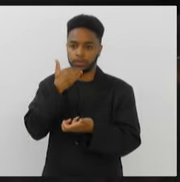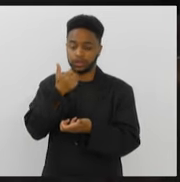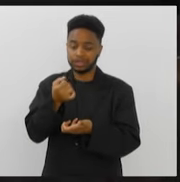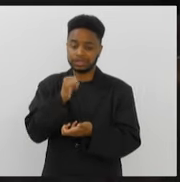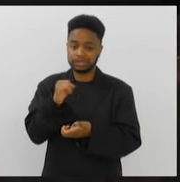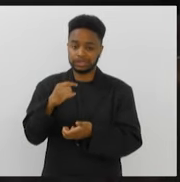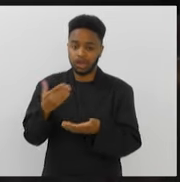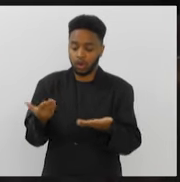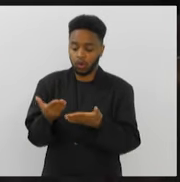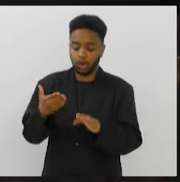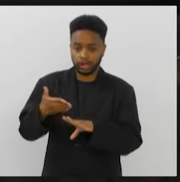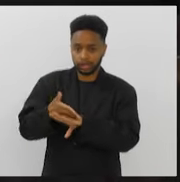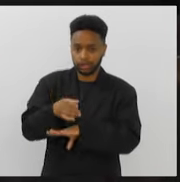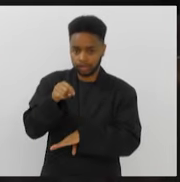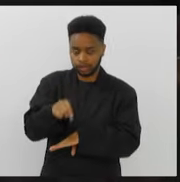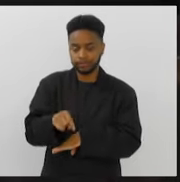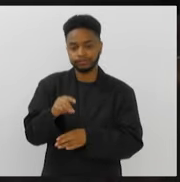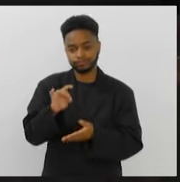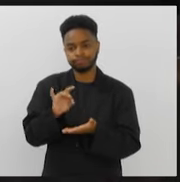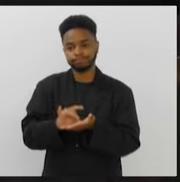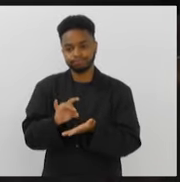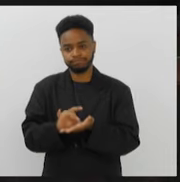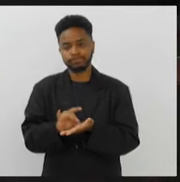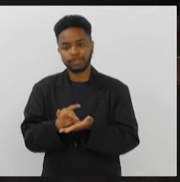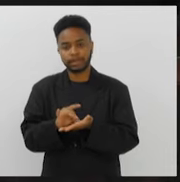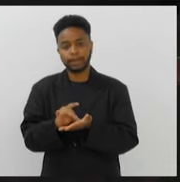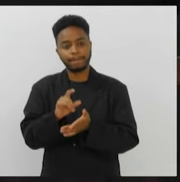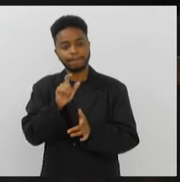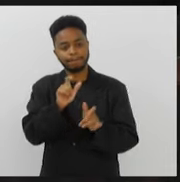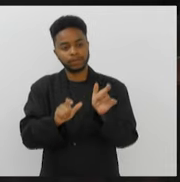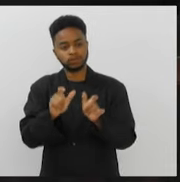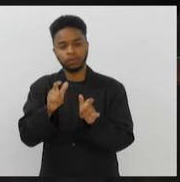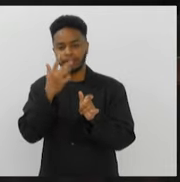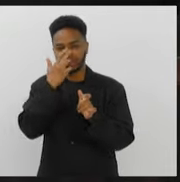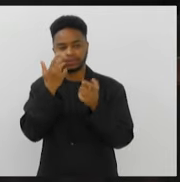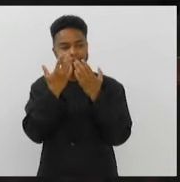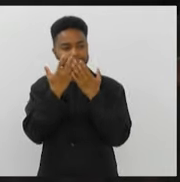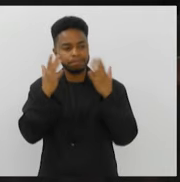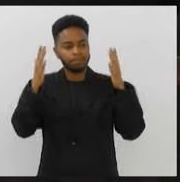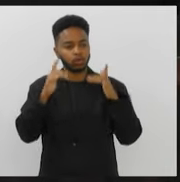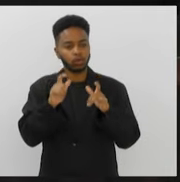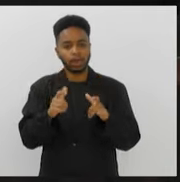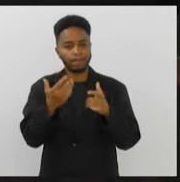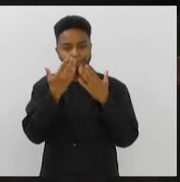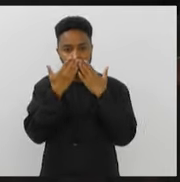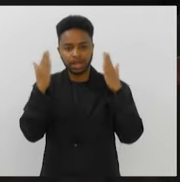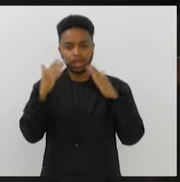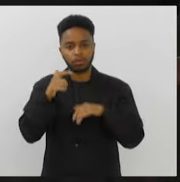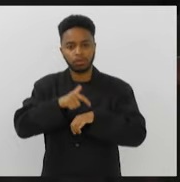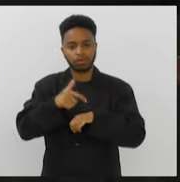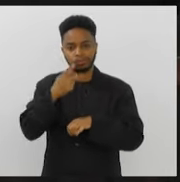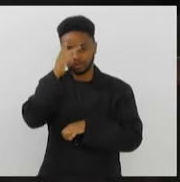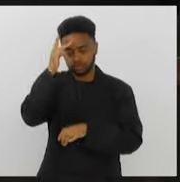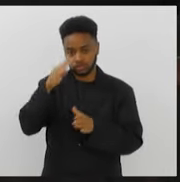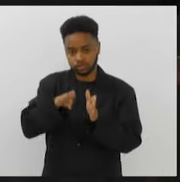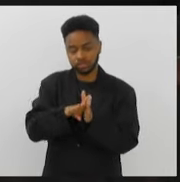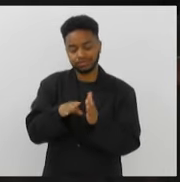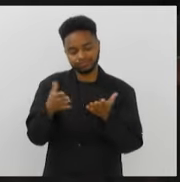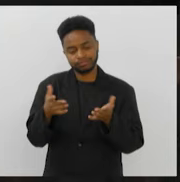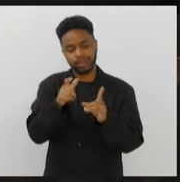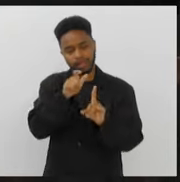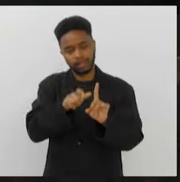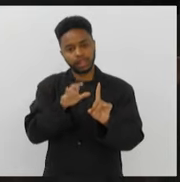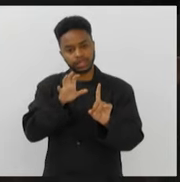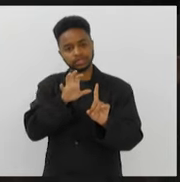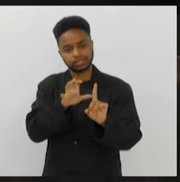agora, seria, de fato, sabe das pessoas que iluminam o lugar? Esse era o Otone de Paula Pai, sem dúvida nenhuma, está